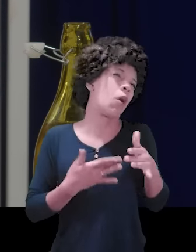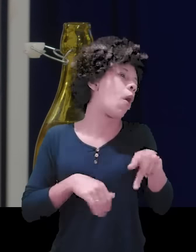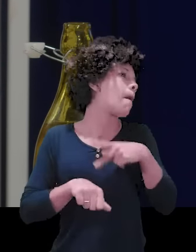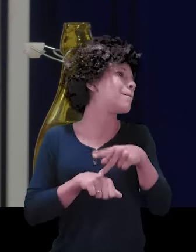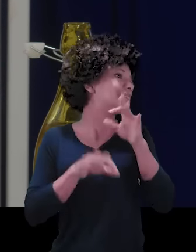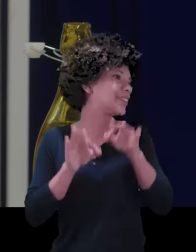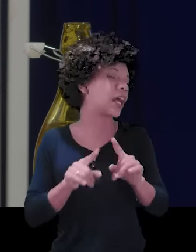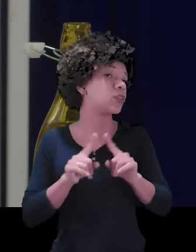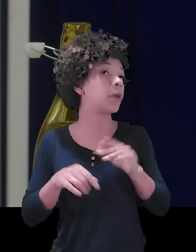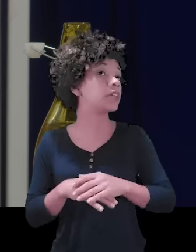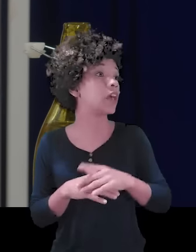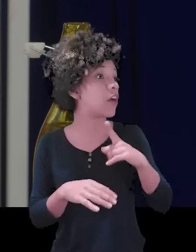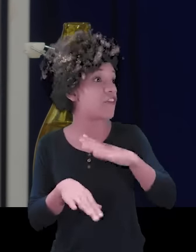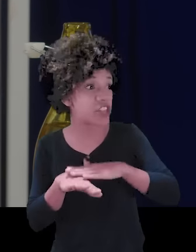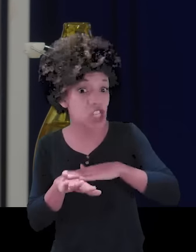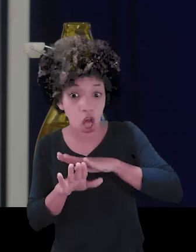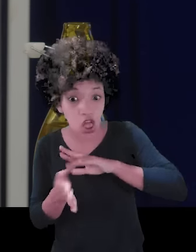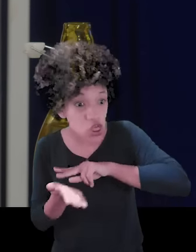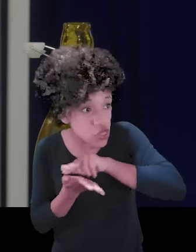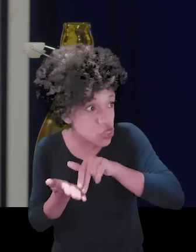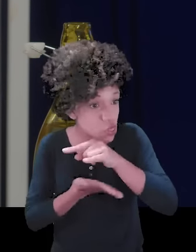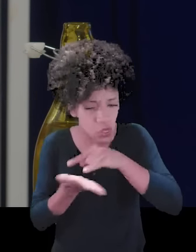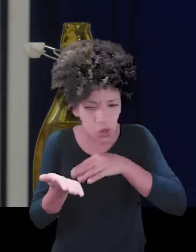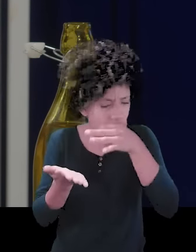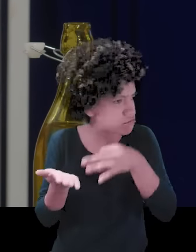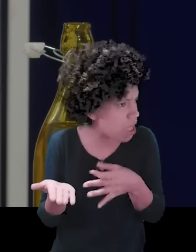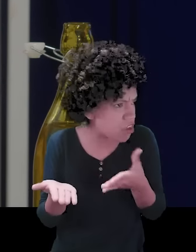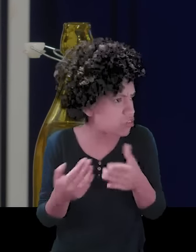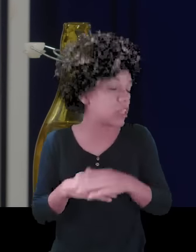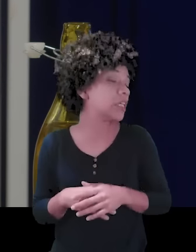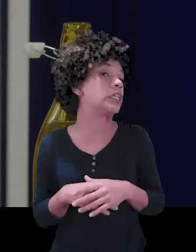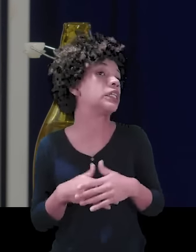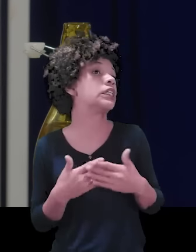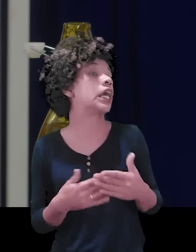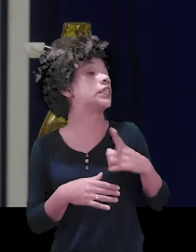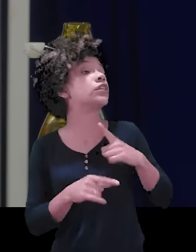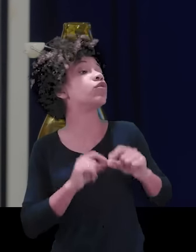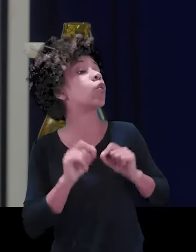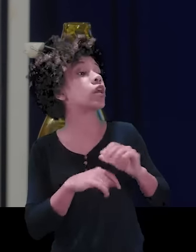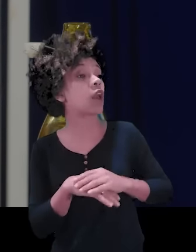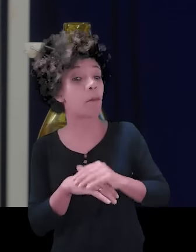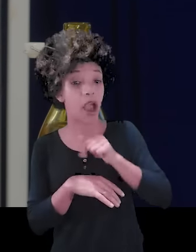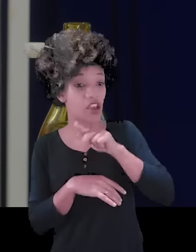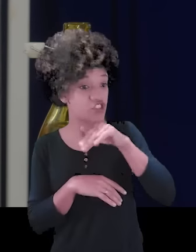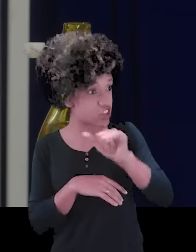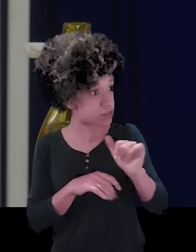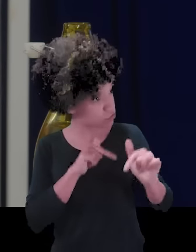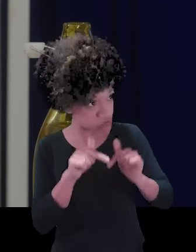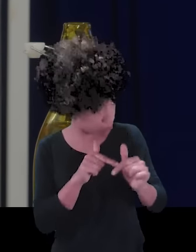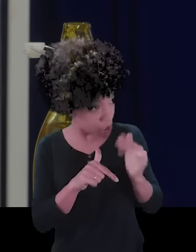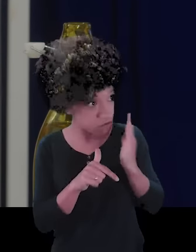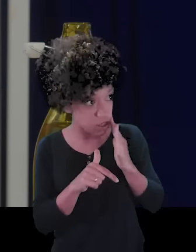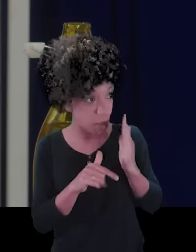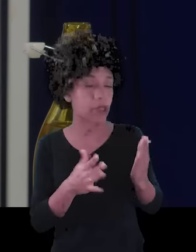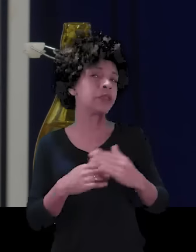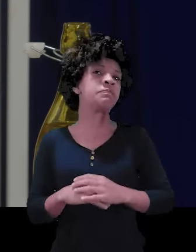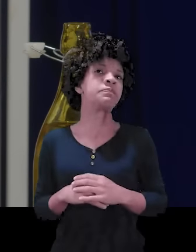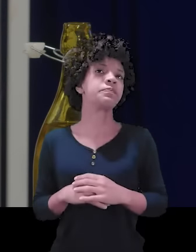E aí eles fizeram toda a documentação tudo certinho e daí que funcionava como se fosse uma agência de emprego sabe